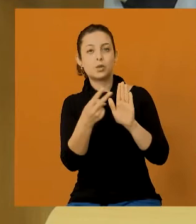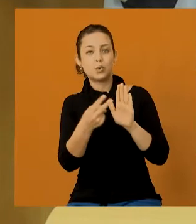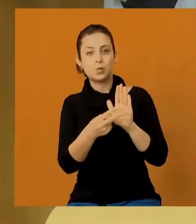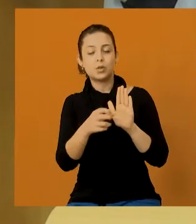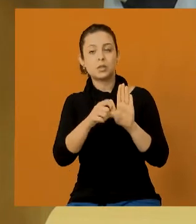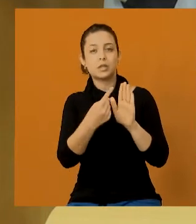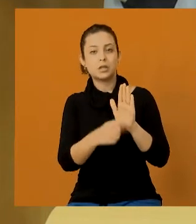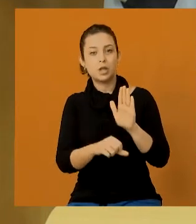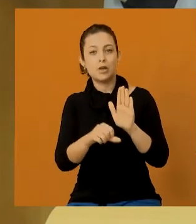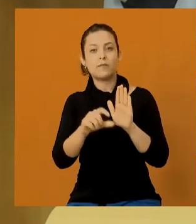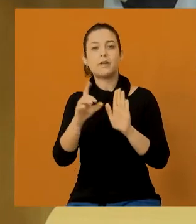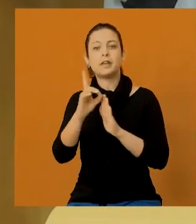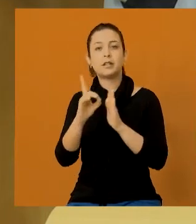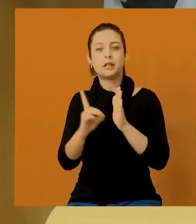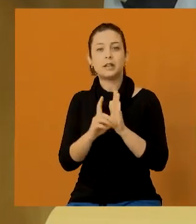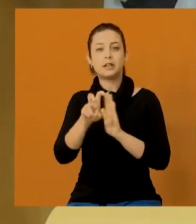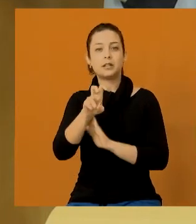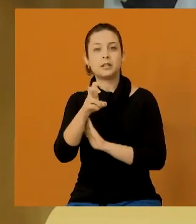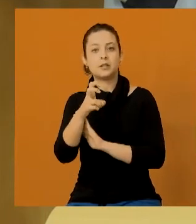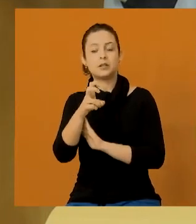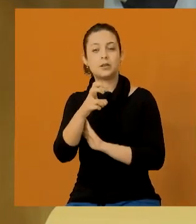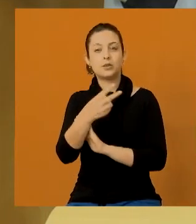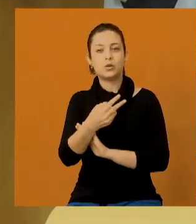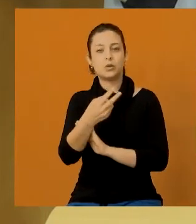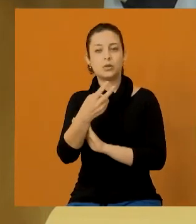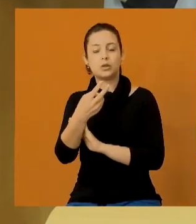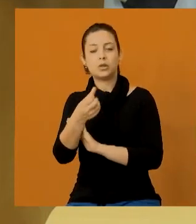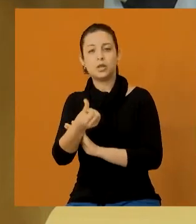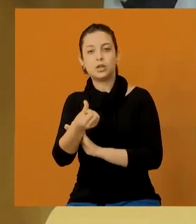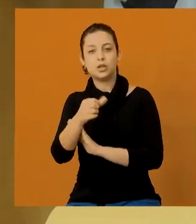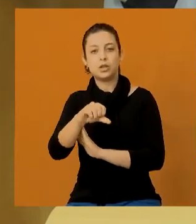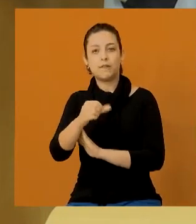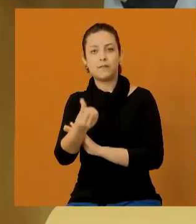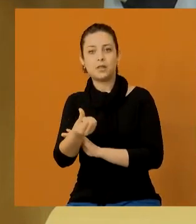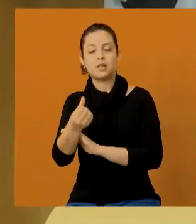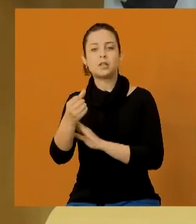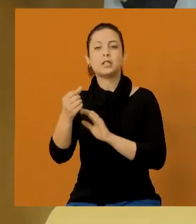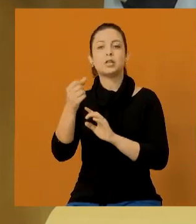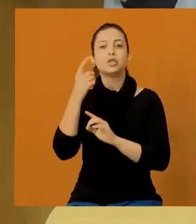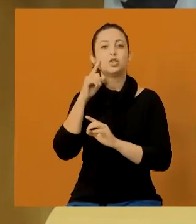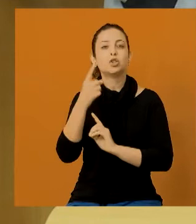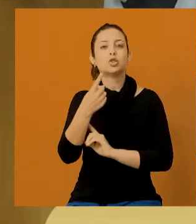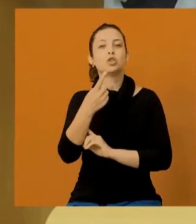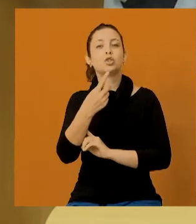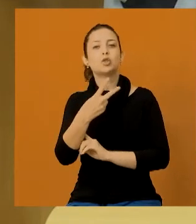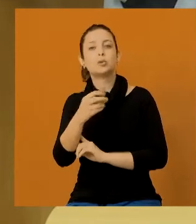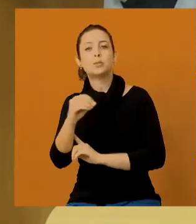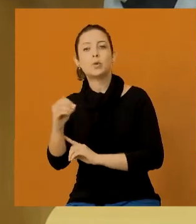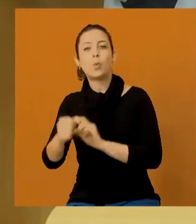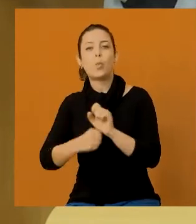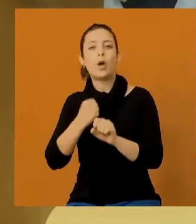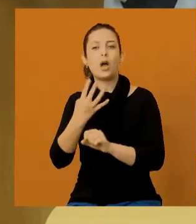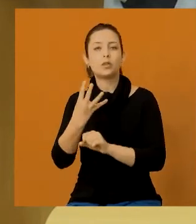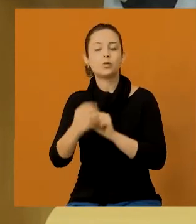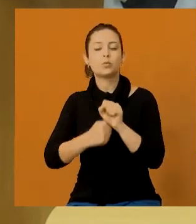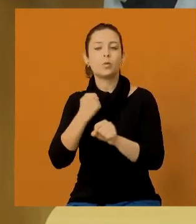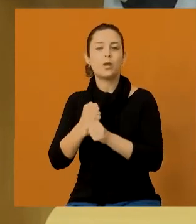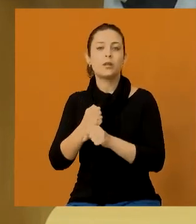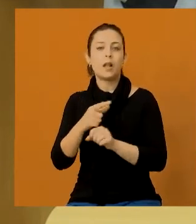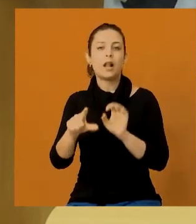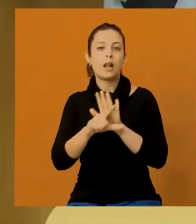artigo 19 do Decreto Federal número 5.296, de 2 de dezembro de 2004, que regulamenta a Lei